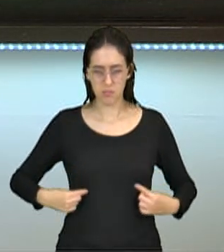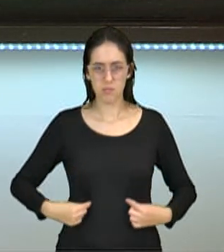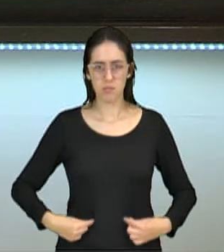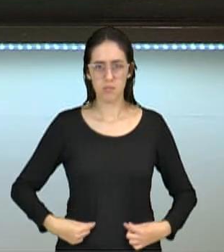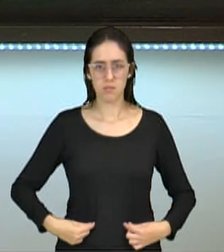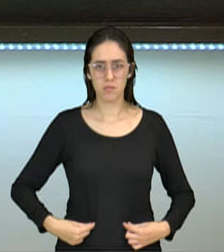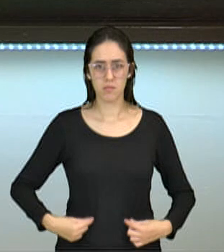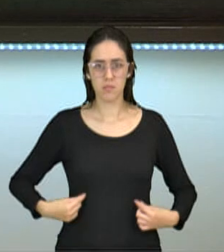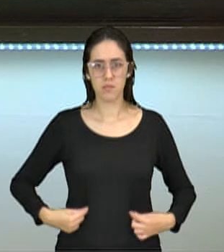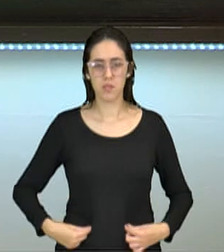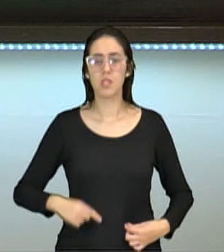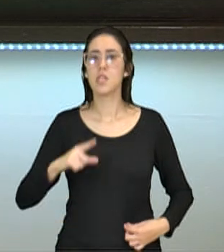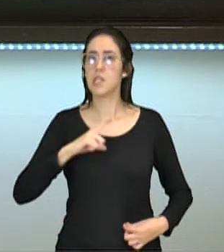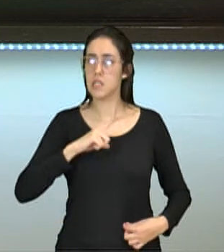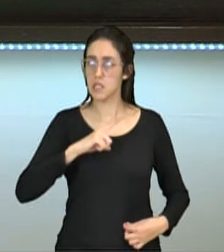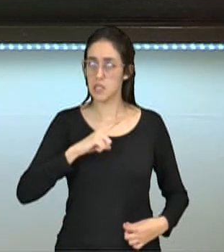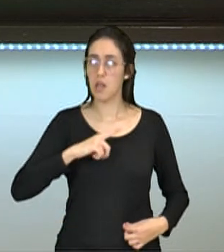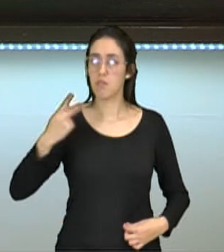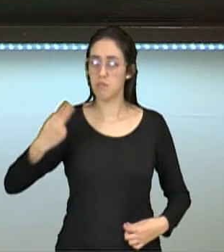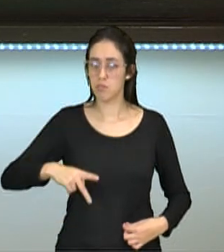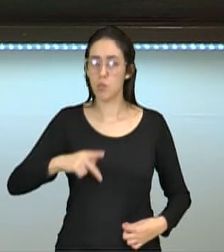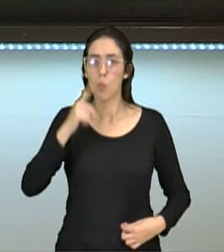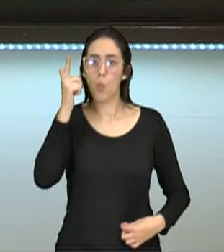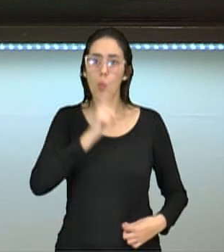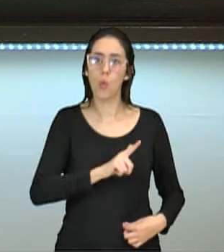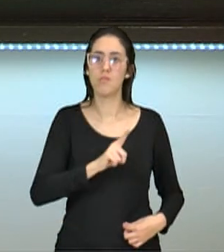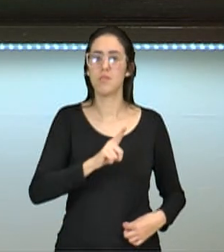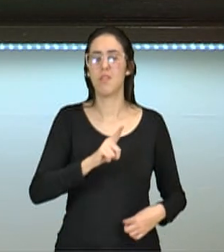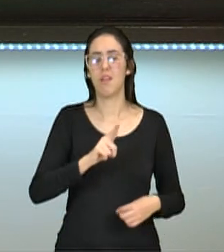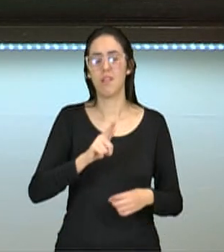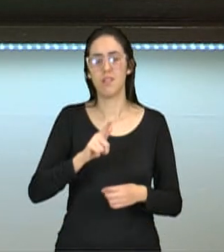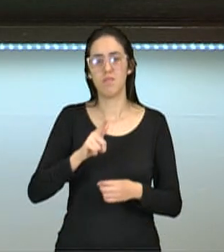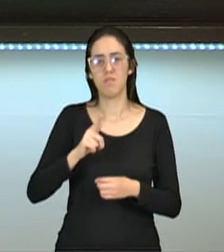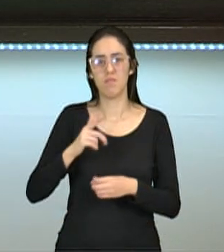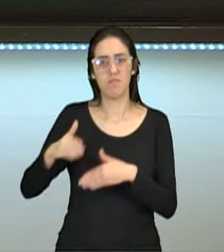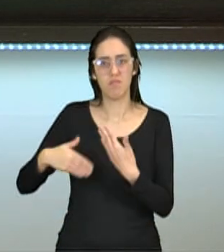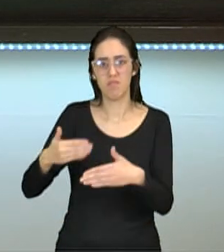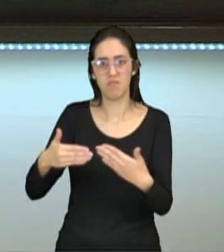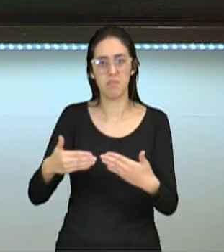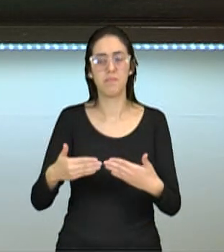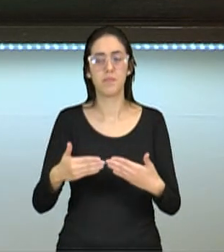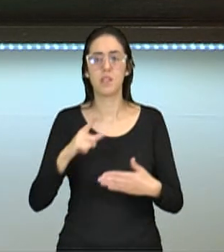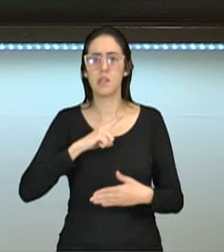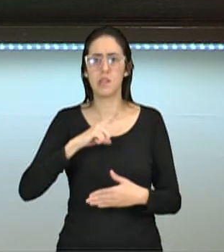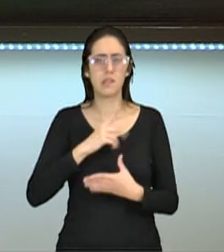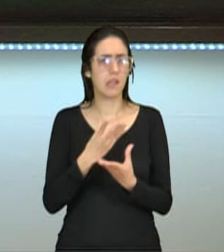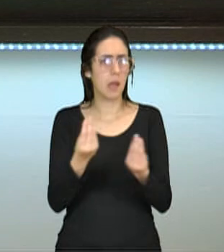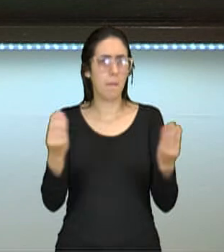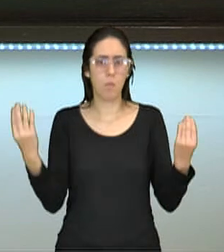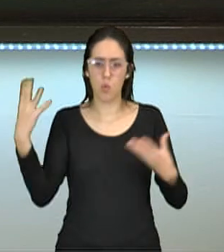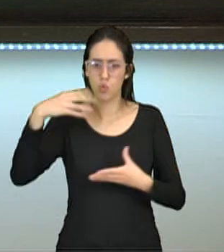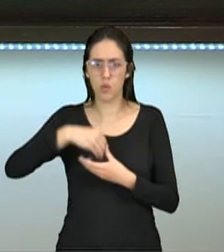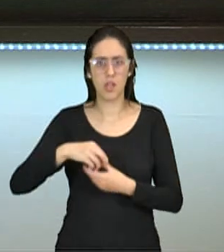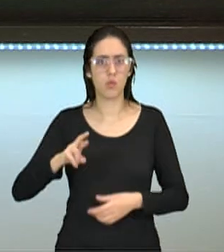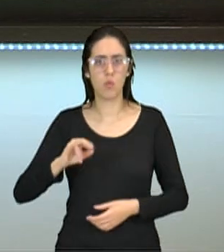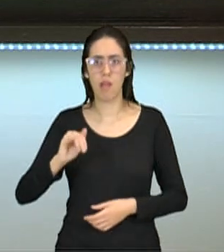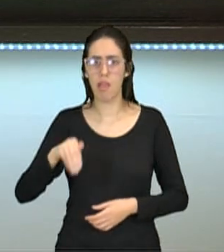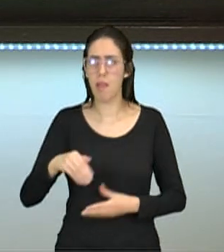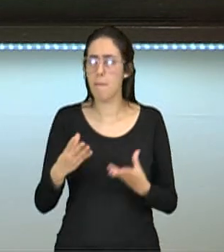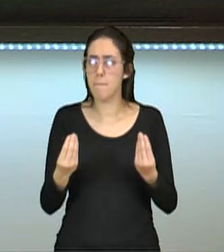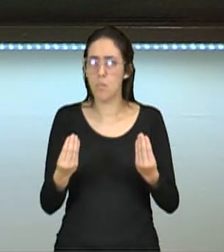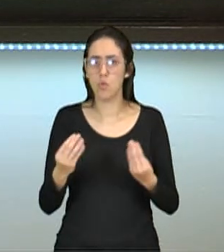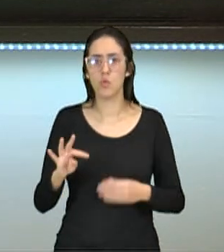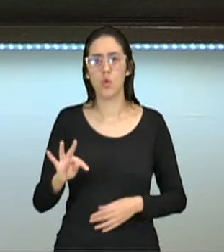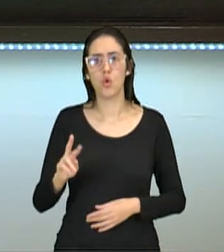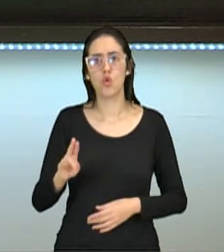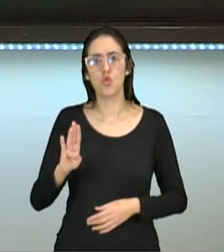ali que toda a mágica da filtração acontece. Nós temos milhares deles dentro dos rins. E esses